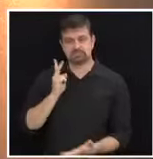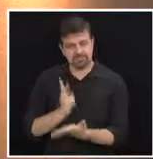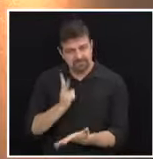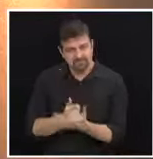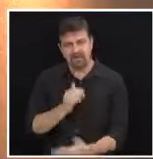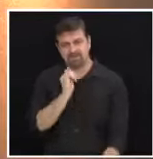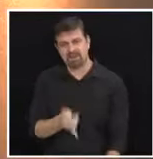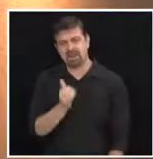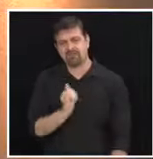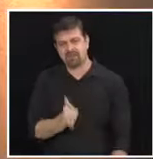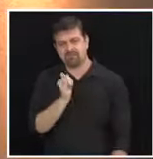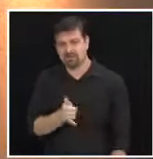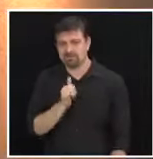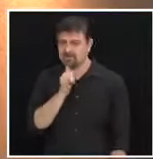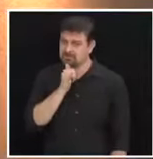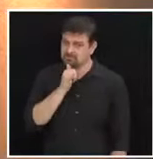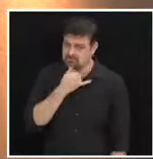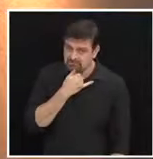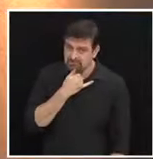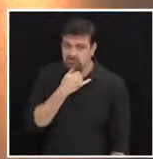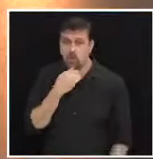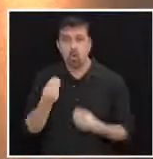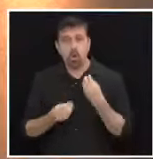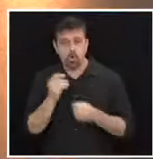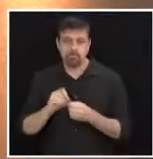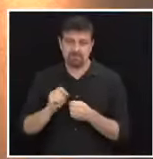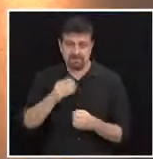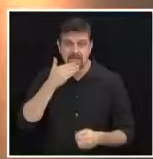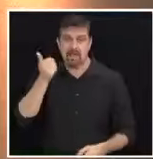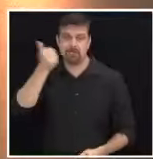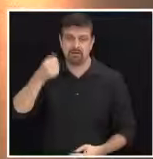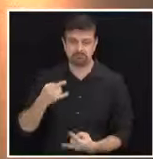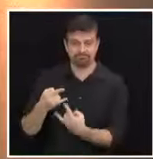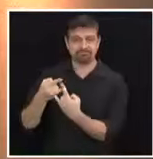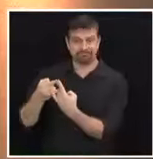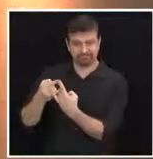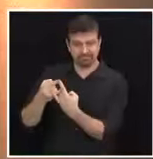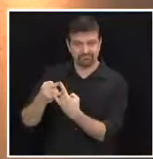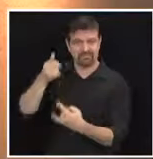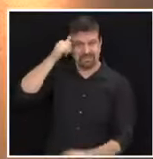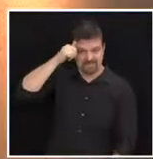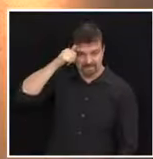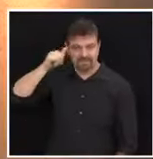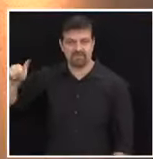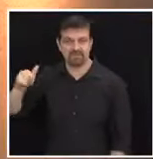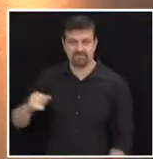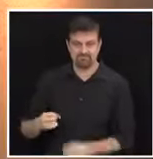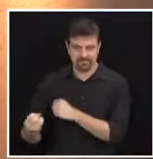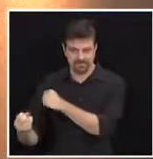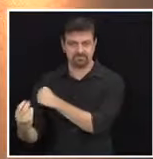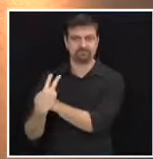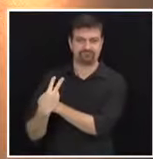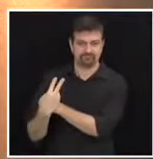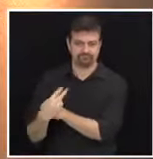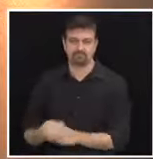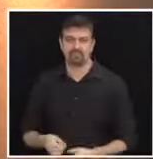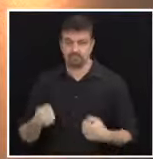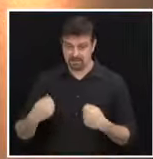tecla. Infelizmente, o caminho ainda é a prevenção, é a melhor oportunidade. A prevenção é a